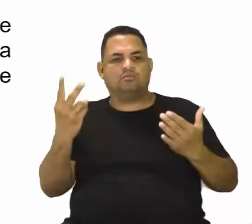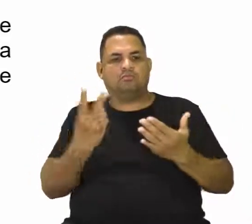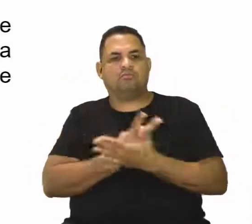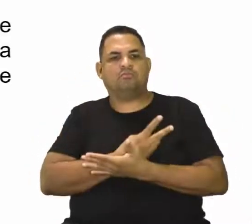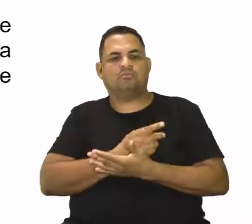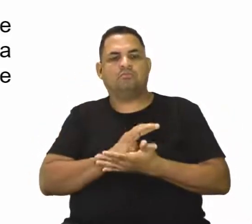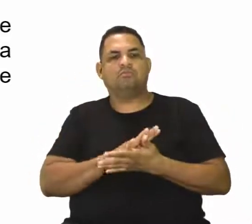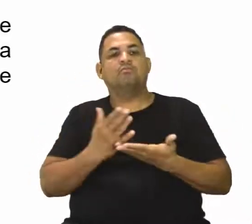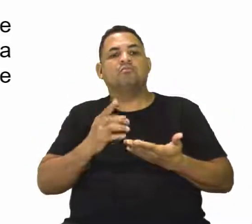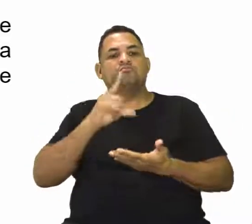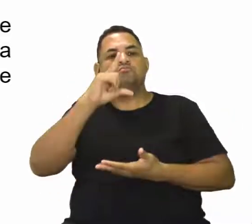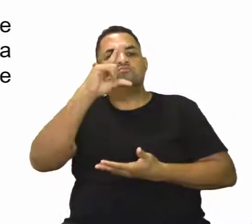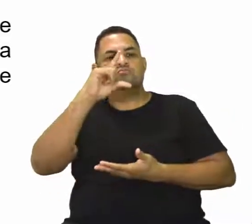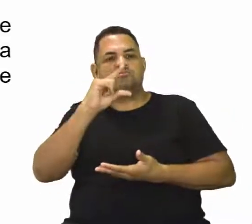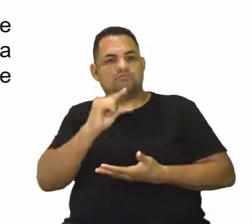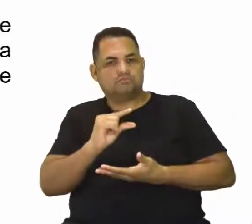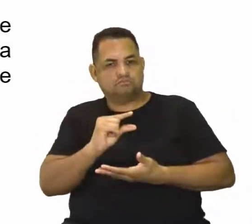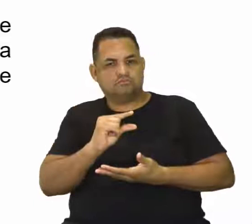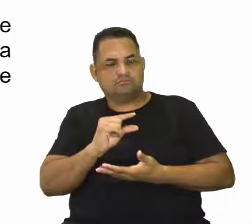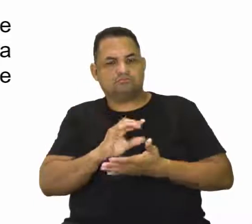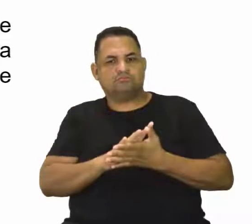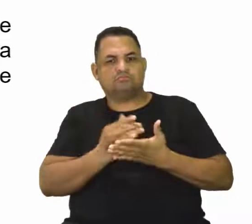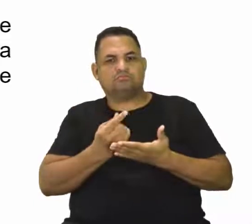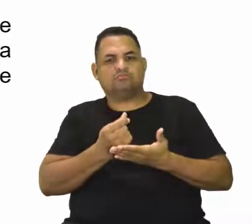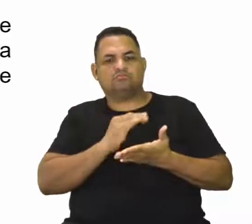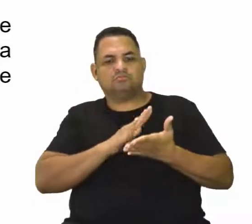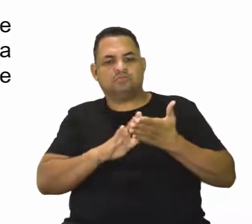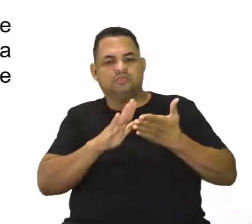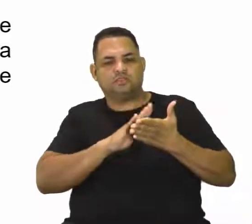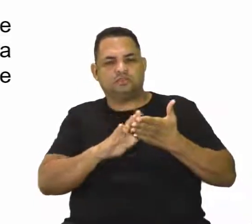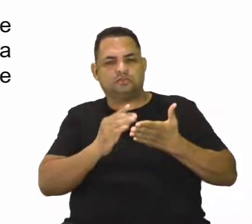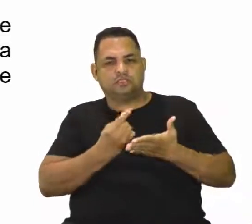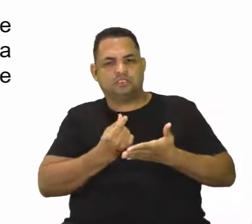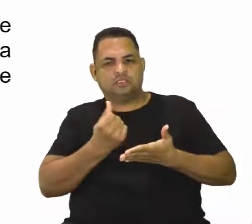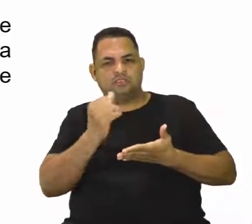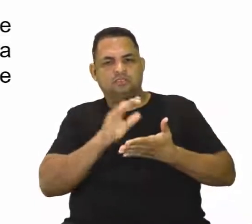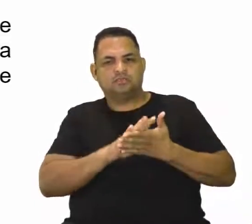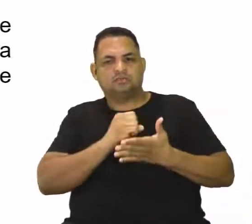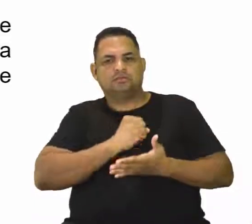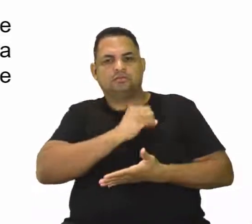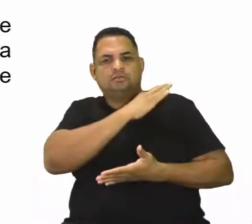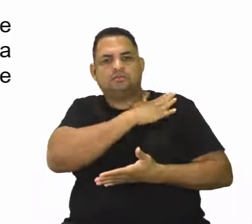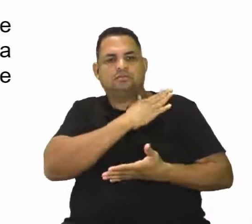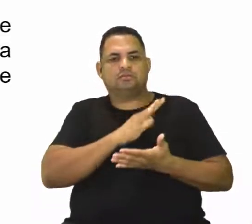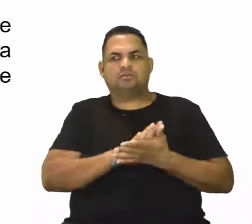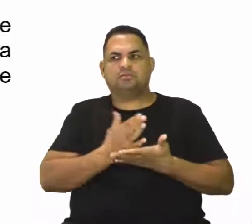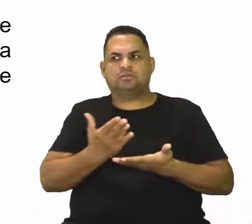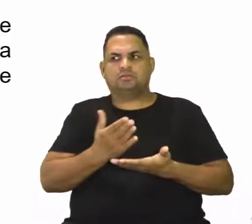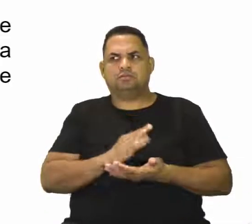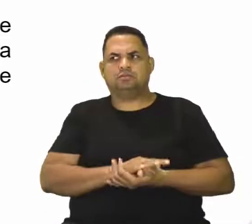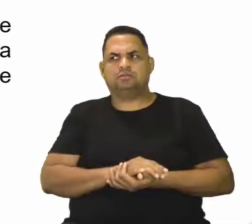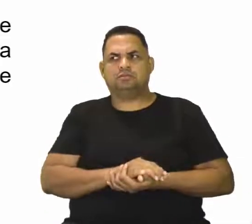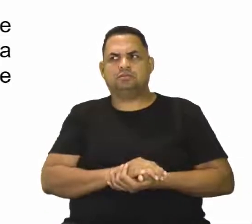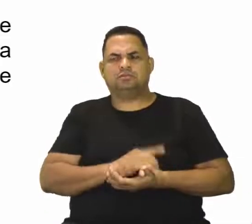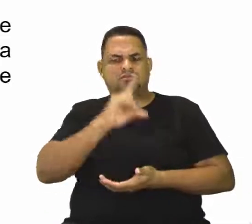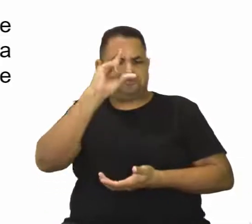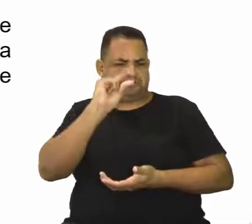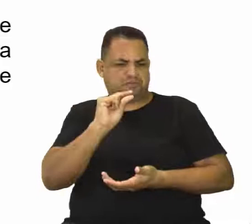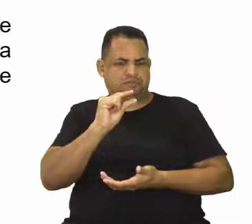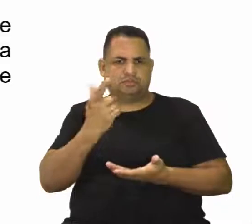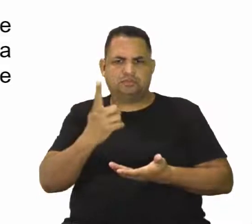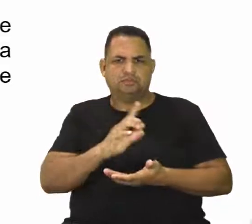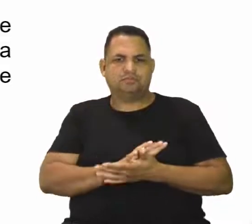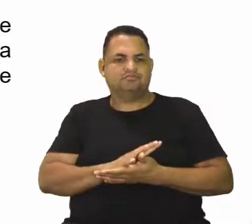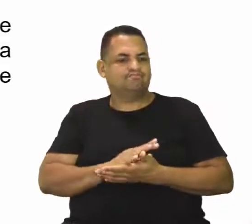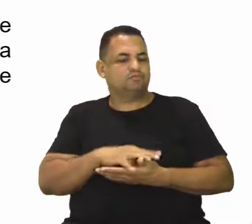ocorreu uma expressiva diminuição dos gastos militares vai ocorrer uma